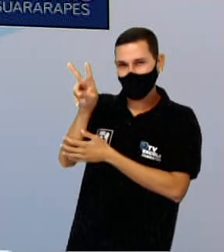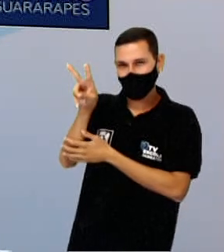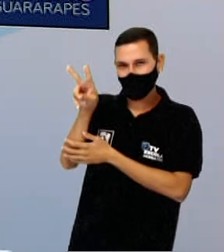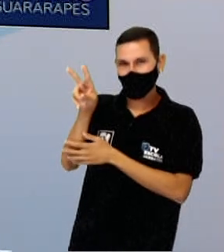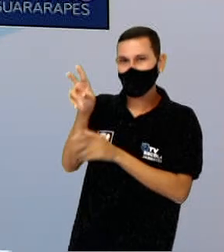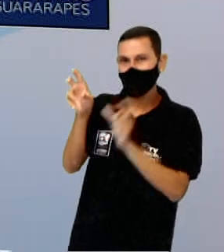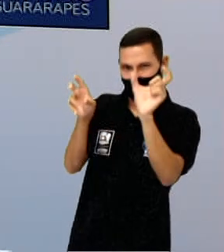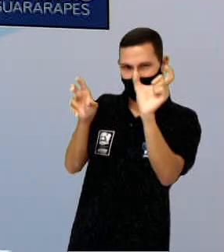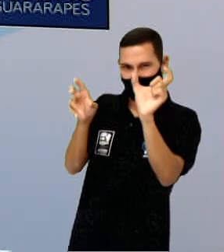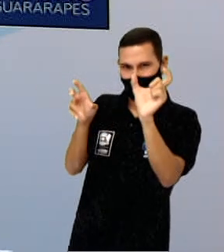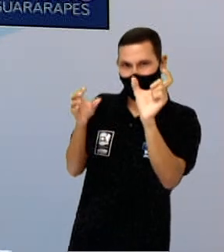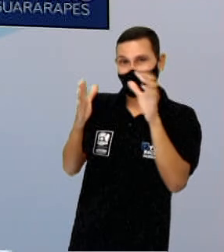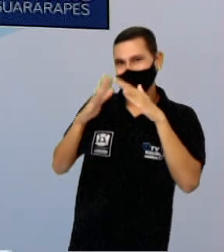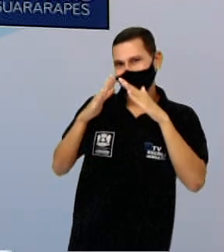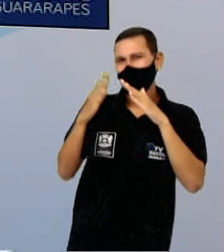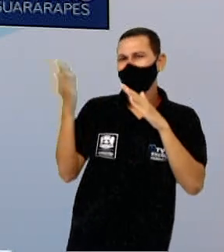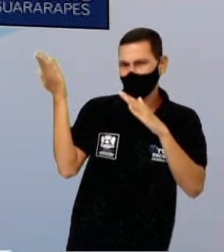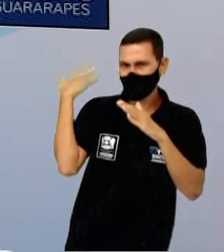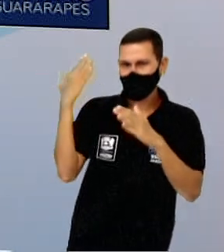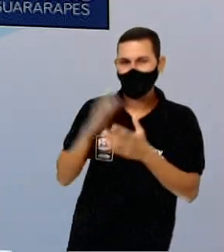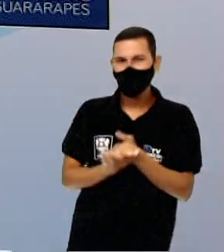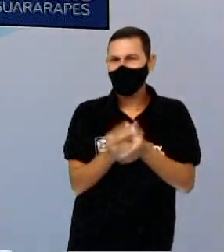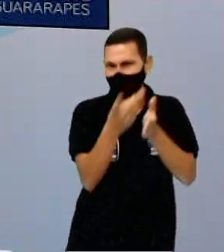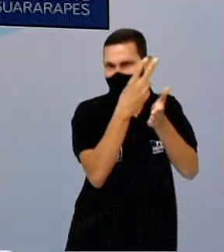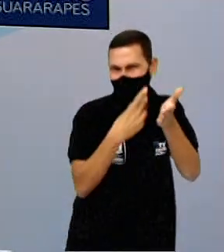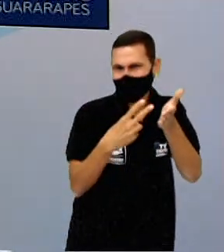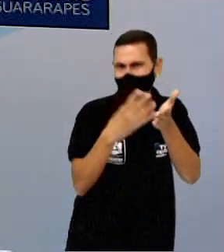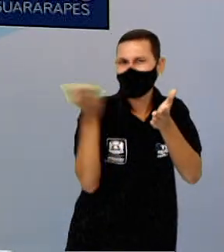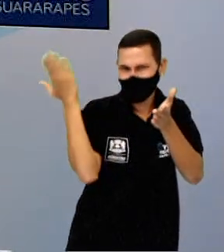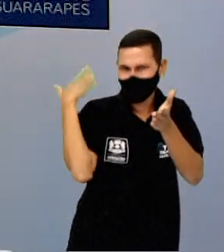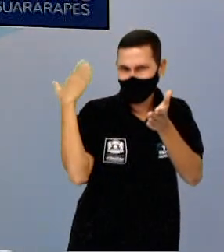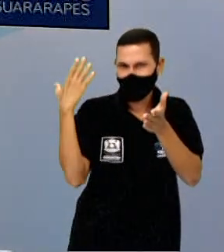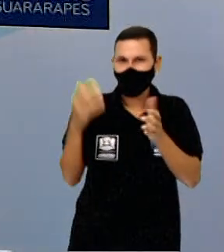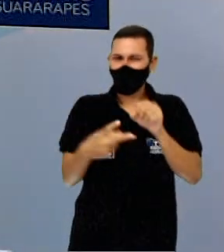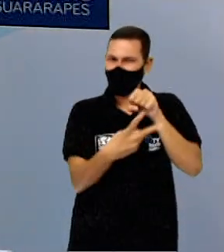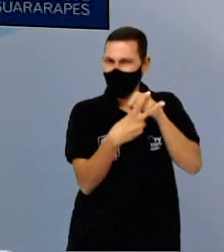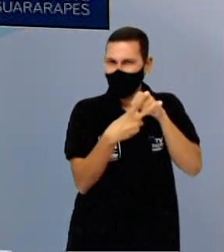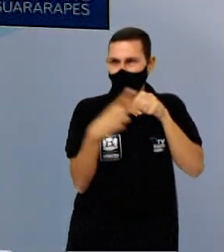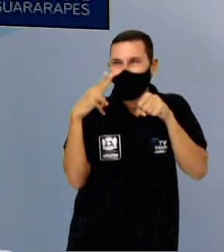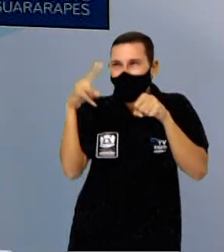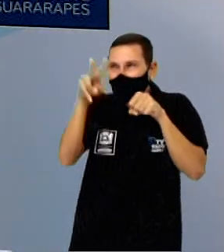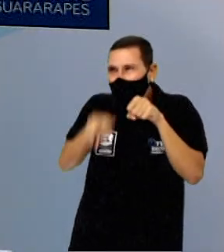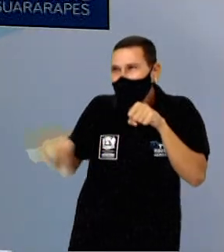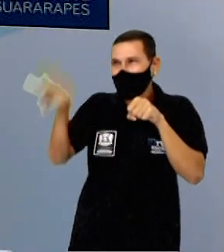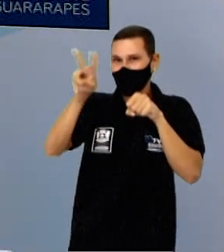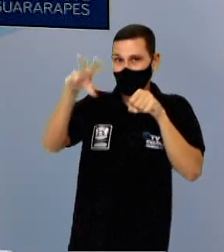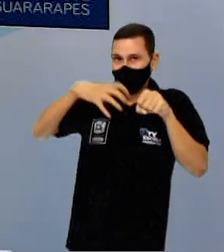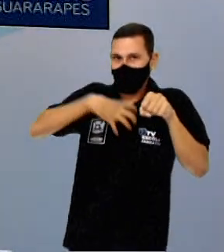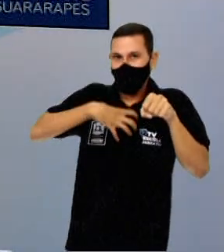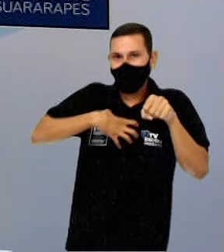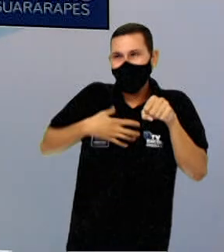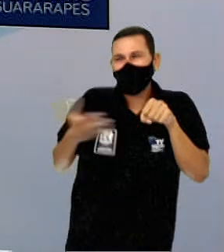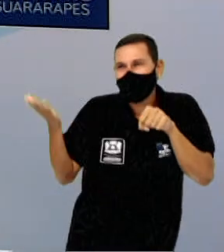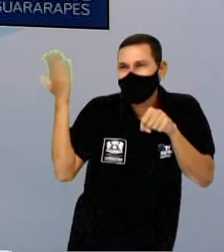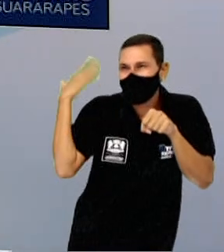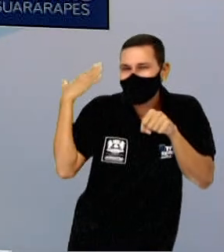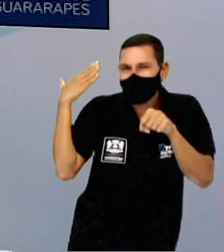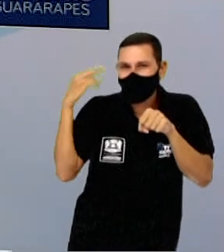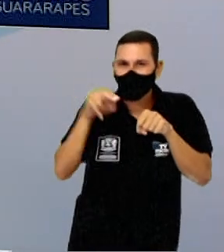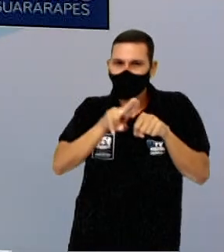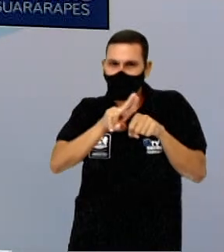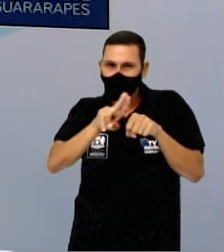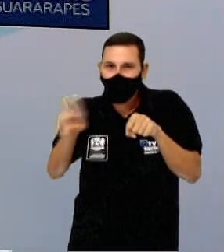né? E designed, que é desenhou. Os verbos em destaque estão no passado, num tempo verbal chamado